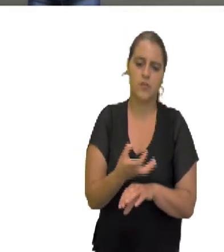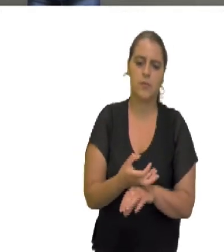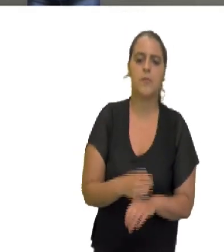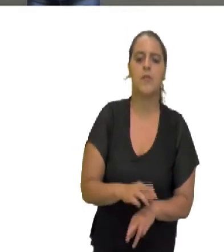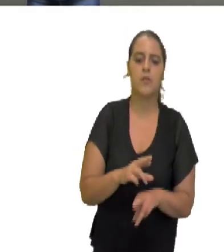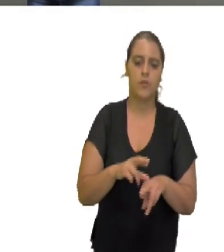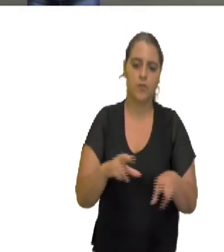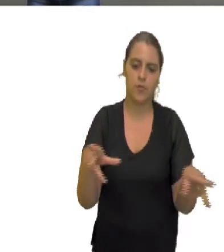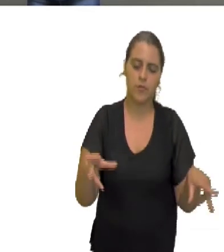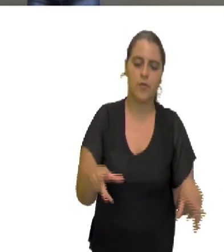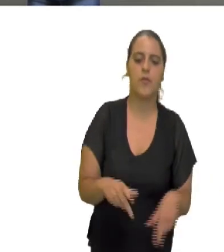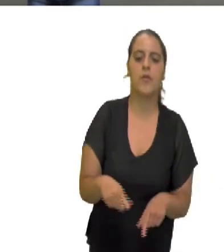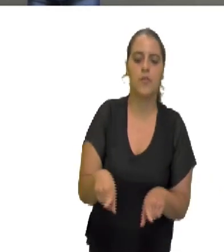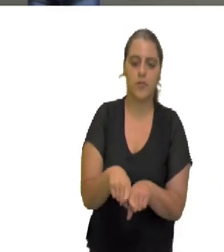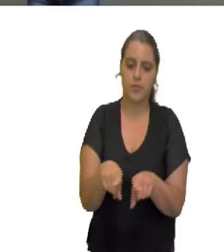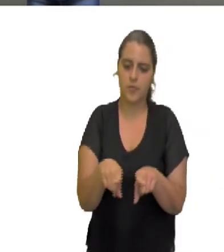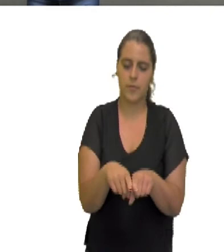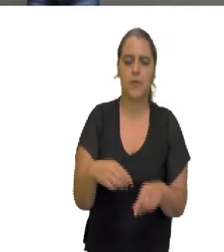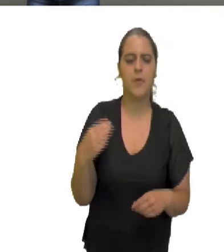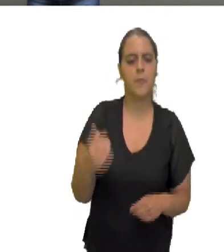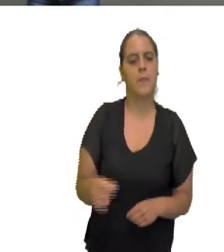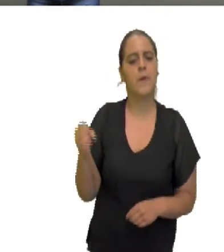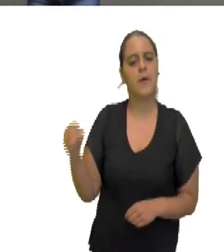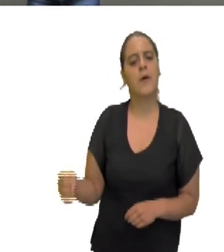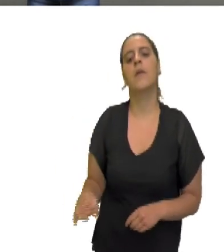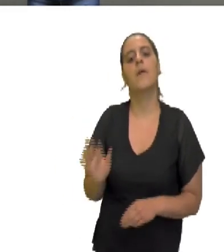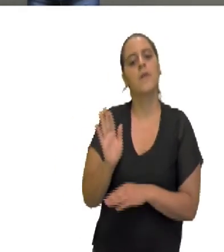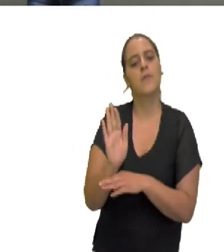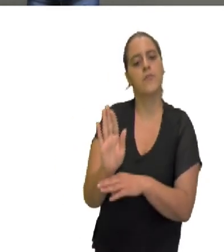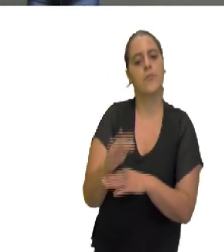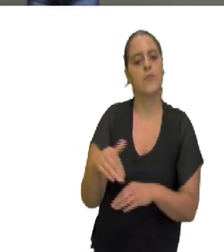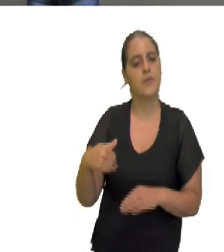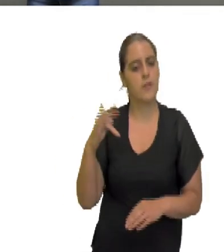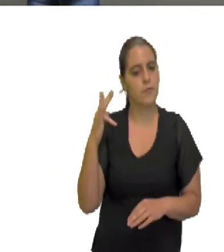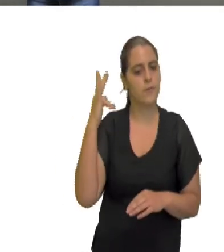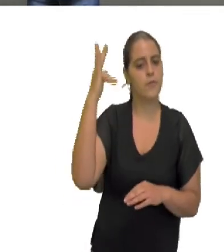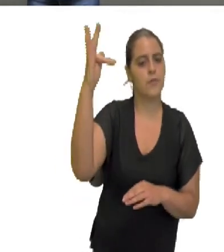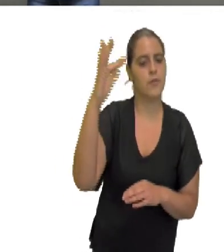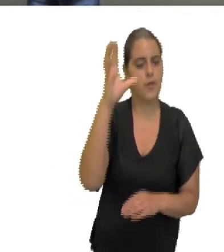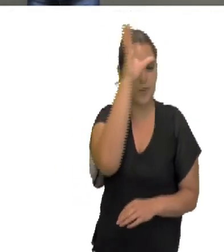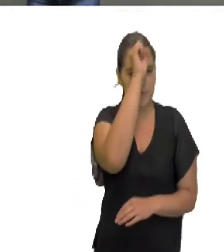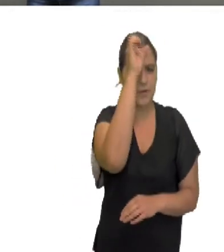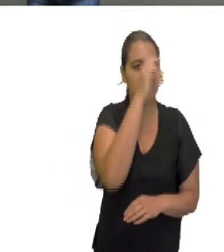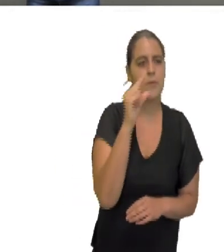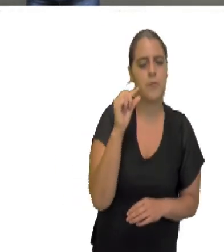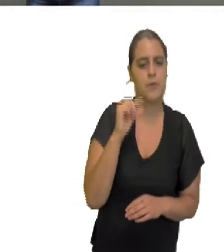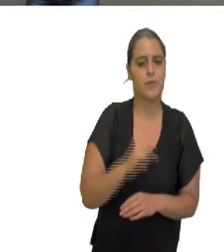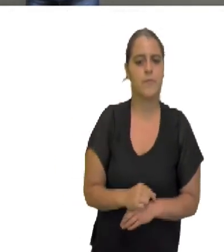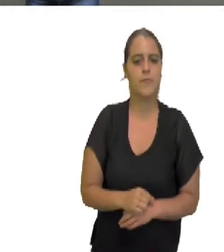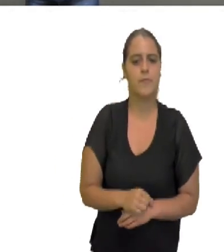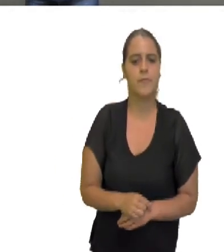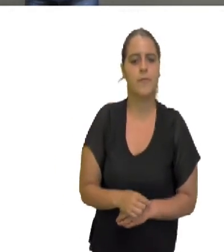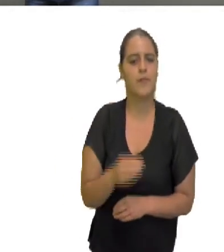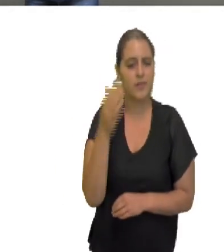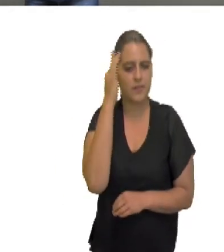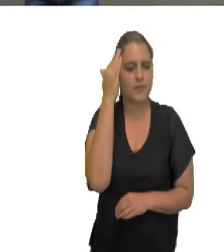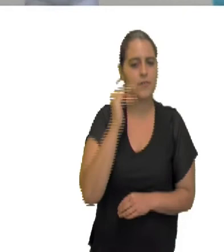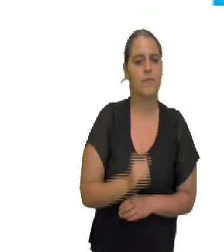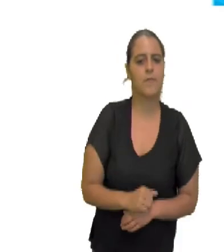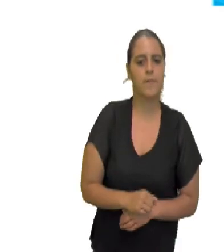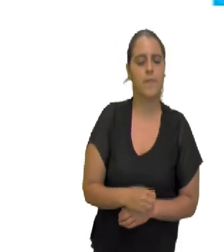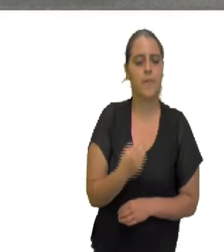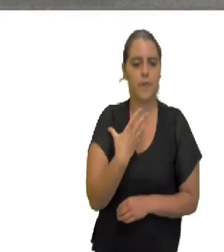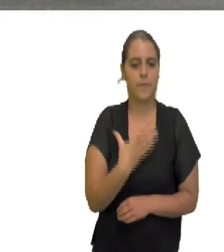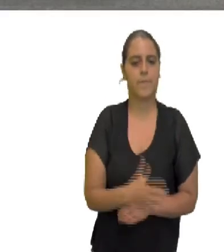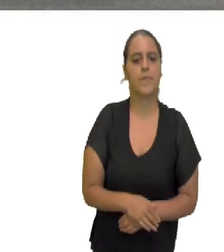roteiro delas de estudos que vão beneficiá-las no futuro. Aprenderam um pouquinho? Entenderam?